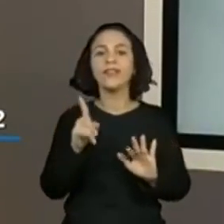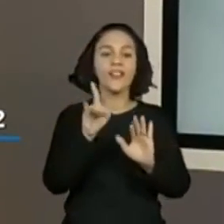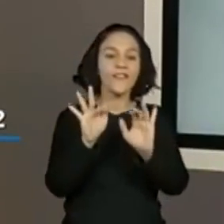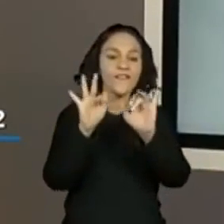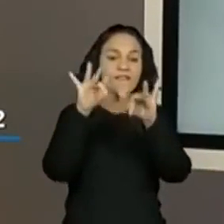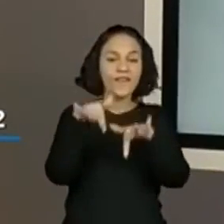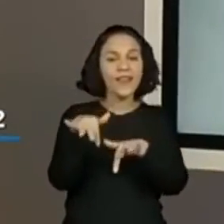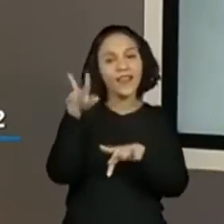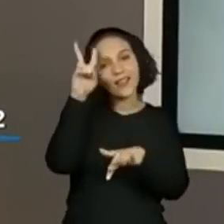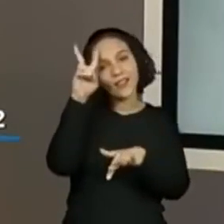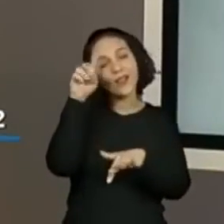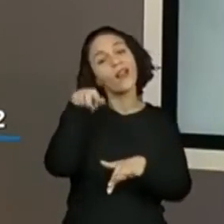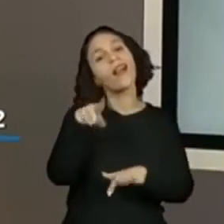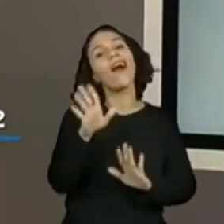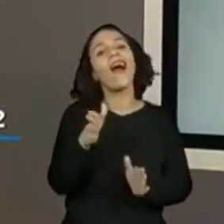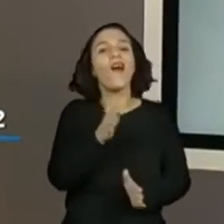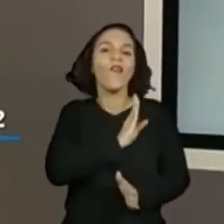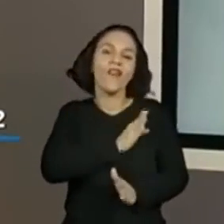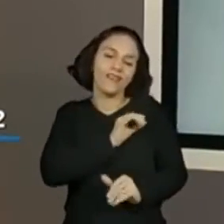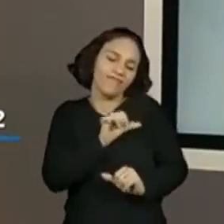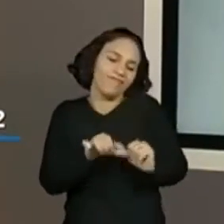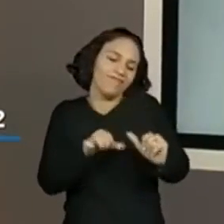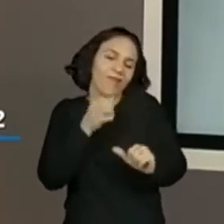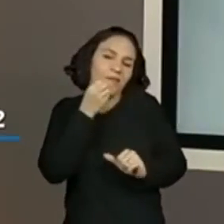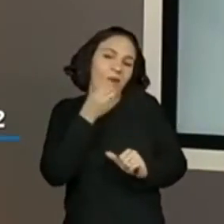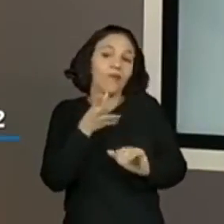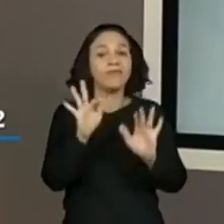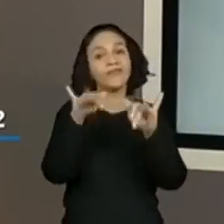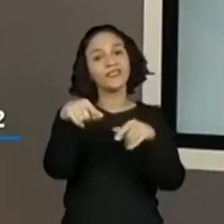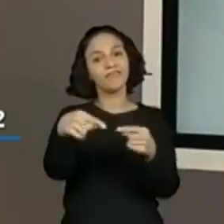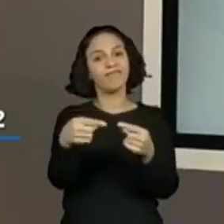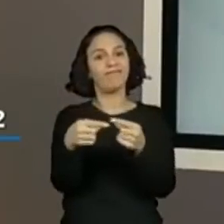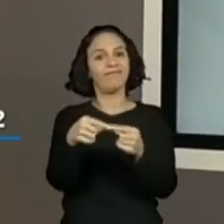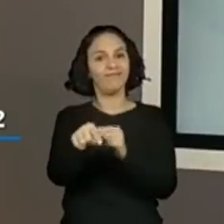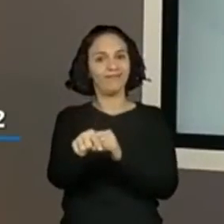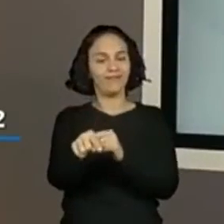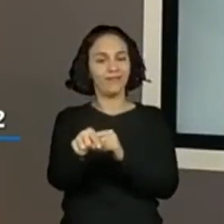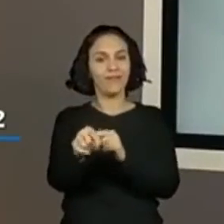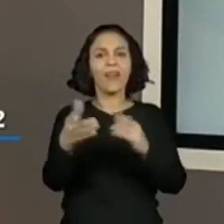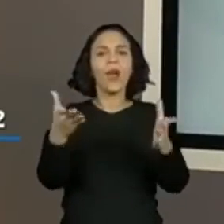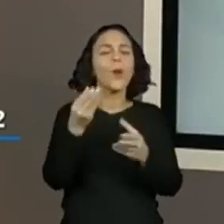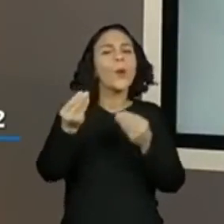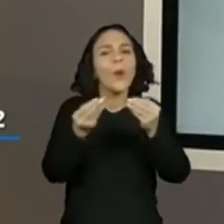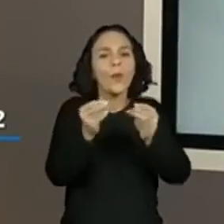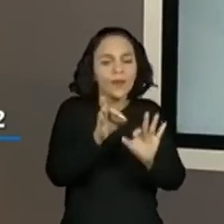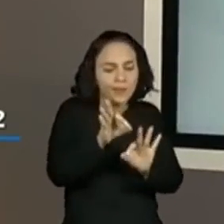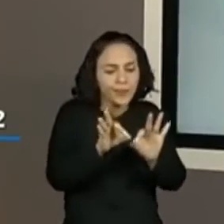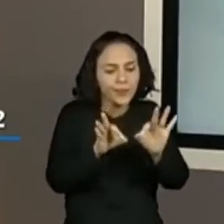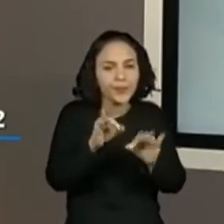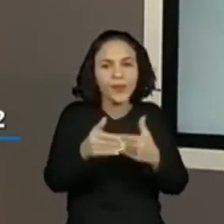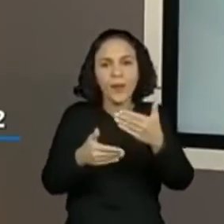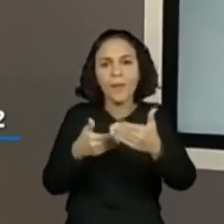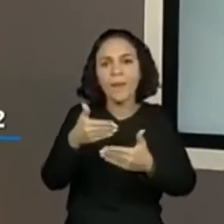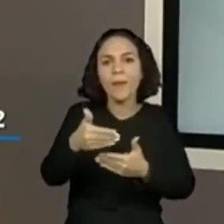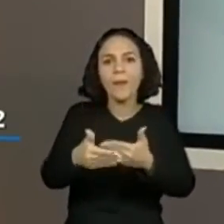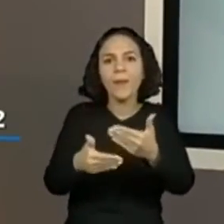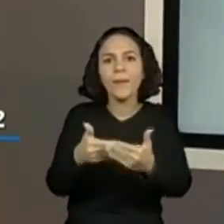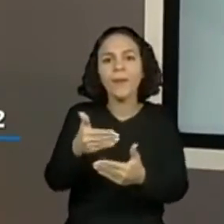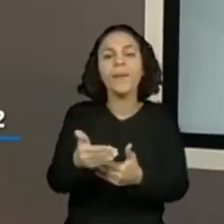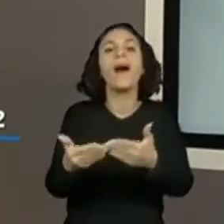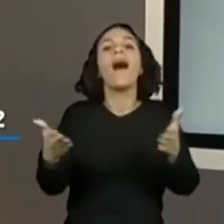nosso conto é o Noturno com o coração transformado. Agora a gente tem que planejar o que